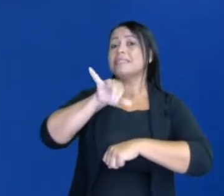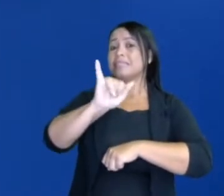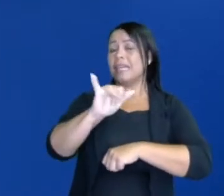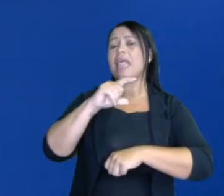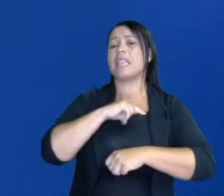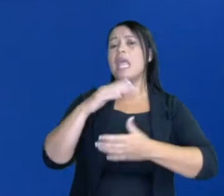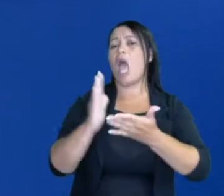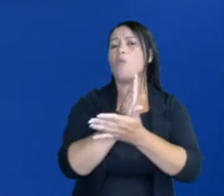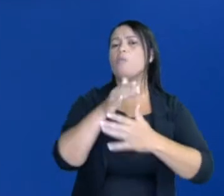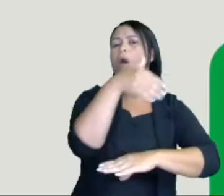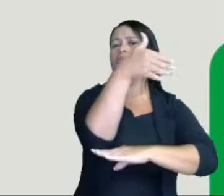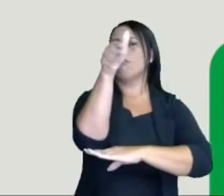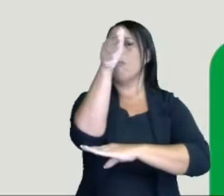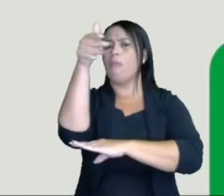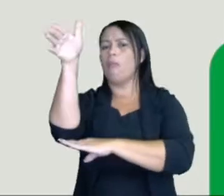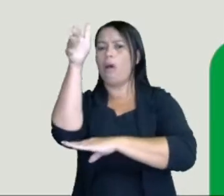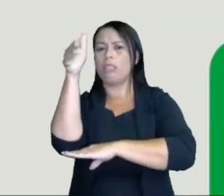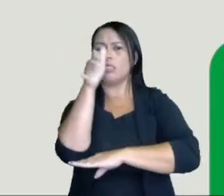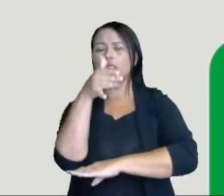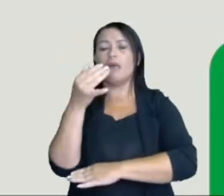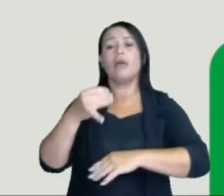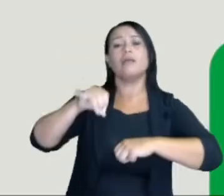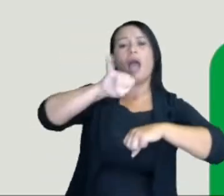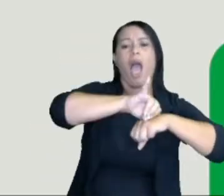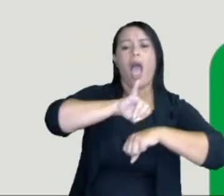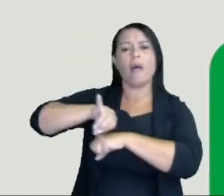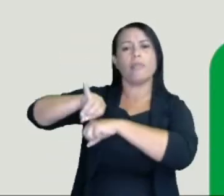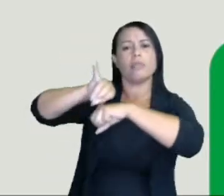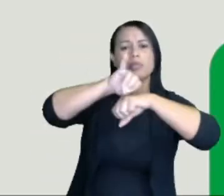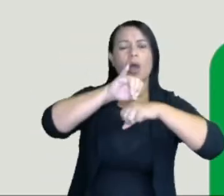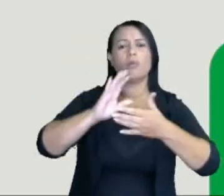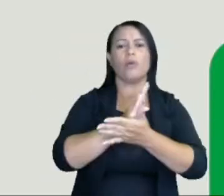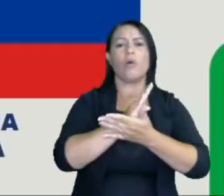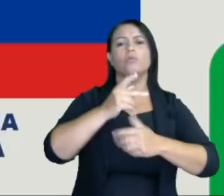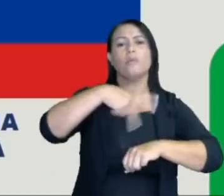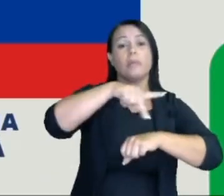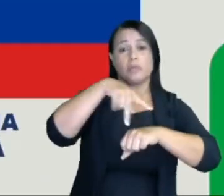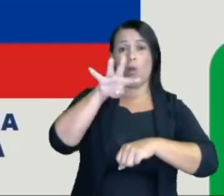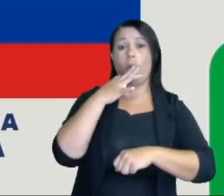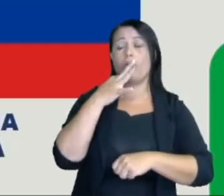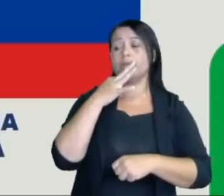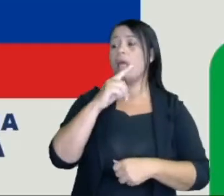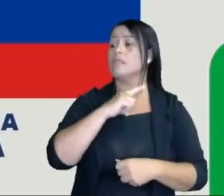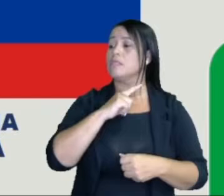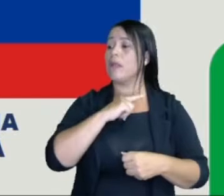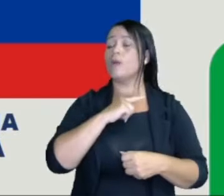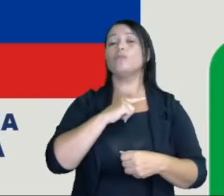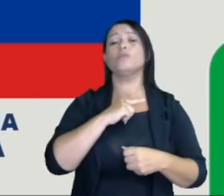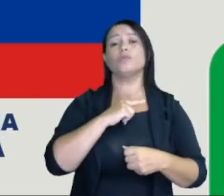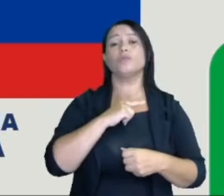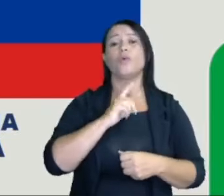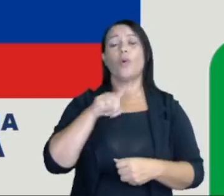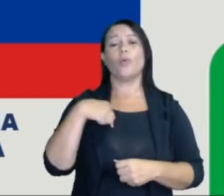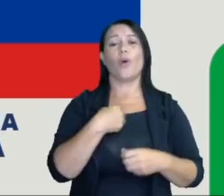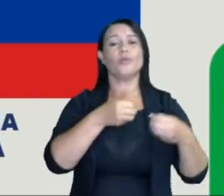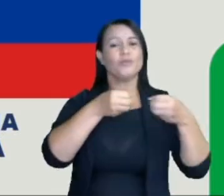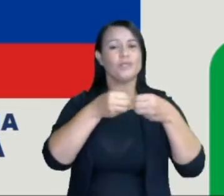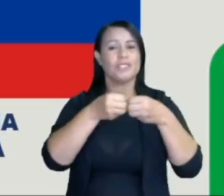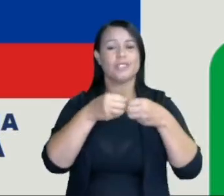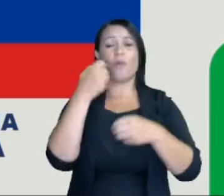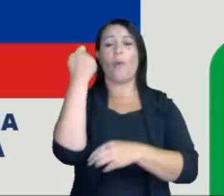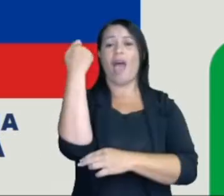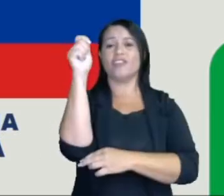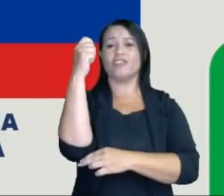as bandeiras e a capital de cada país, para que vocês possam conhecer. Aí a gente tem aqui, ó, o nosso vizinho,